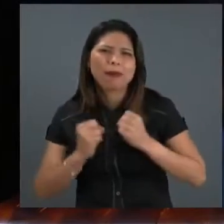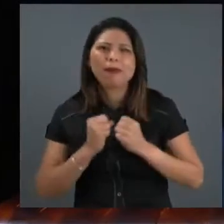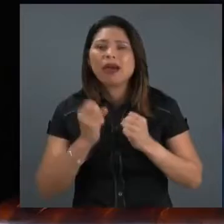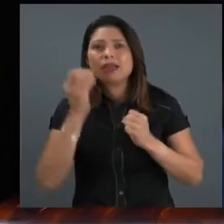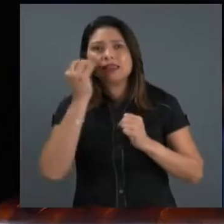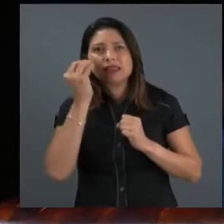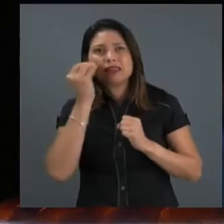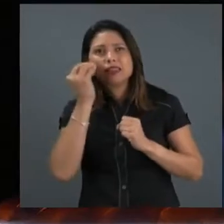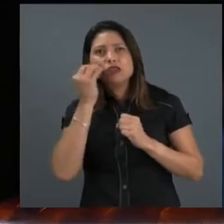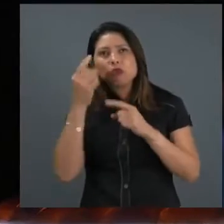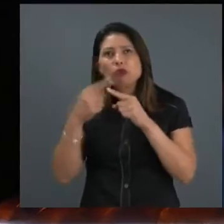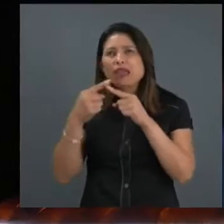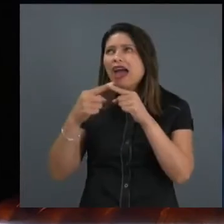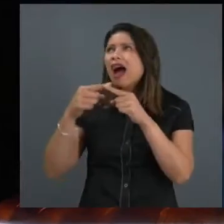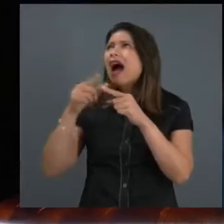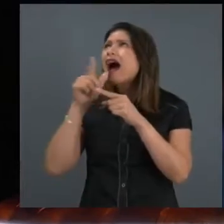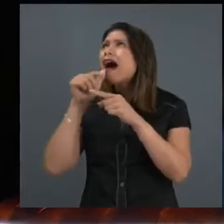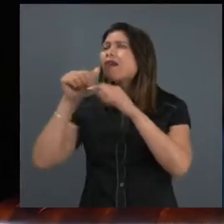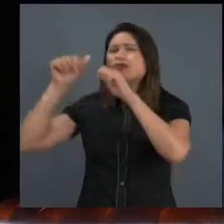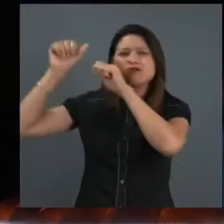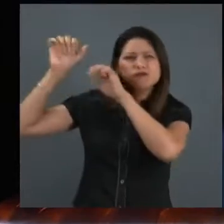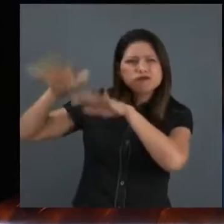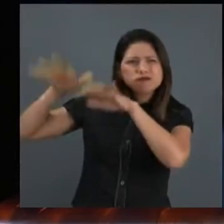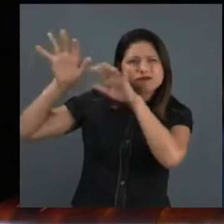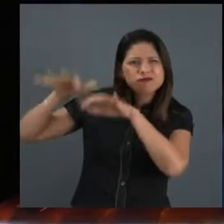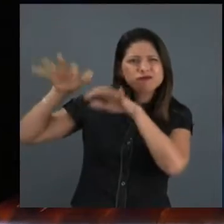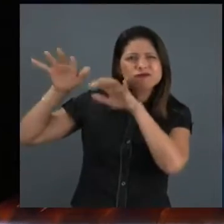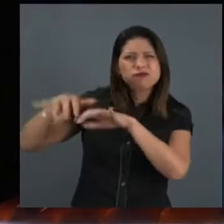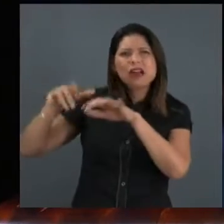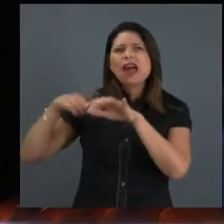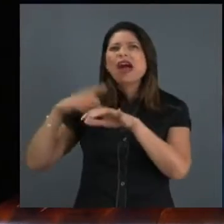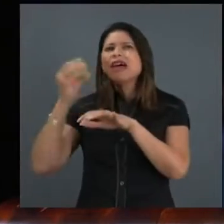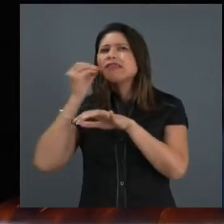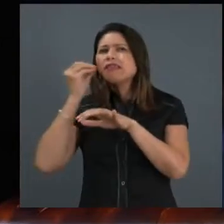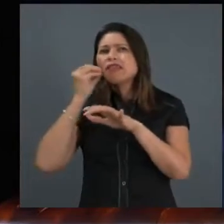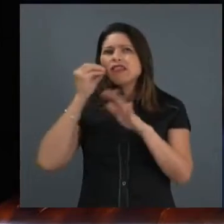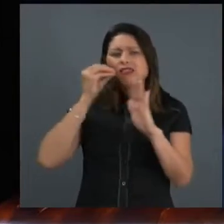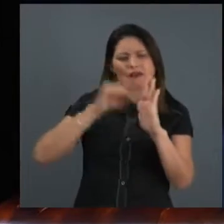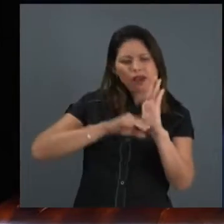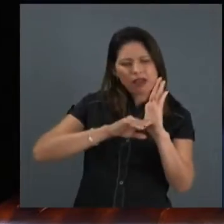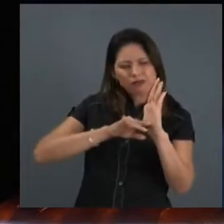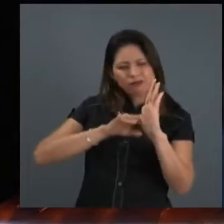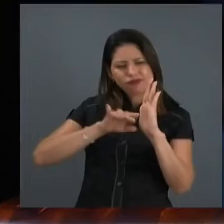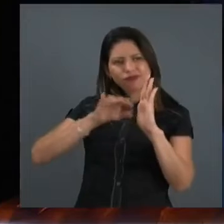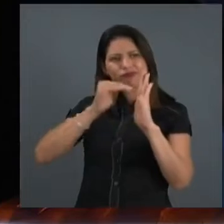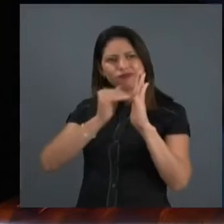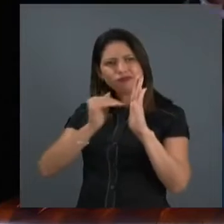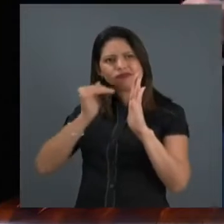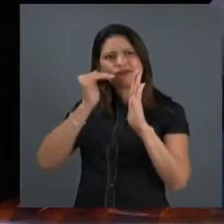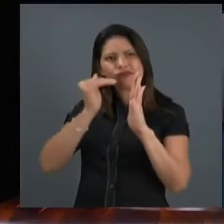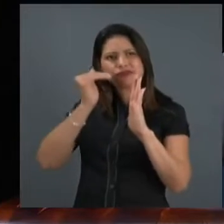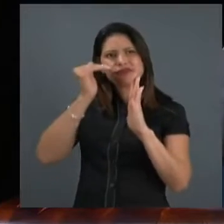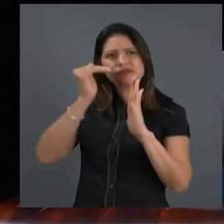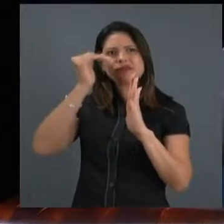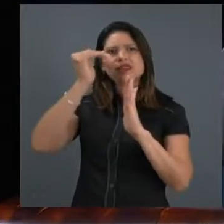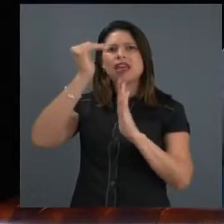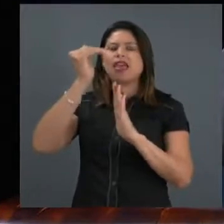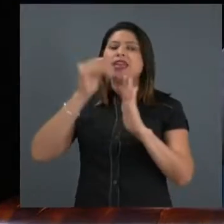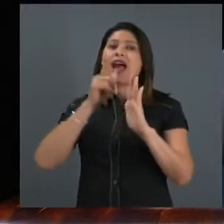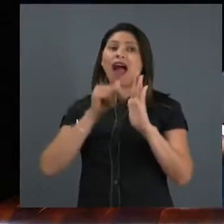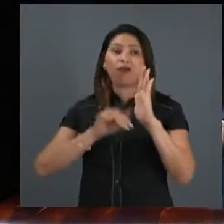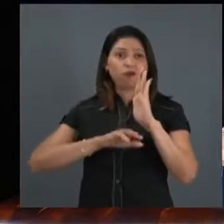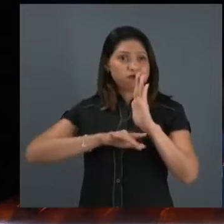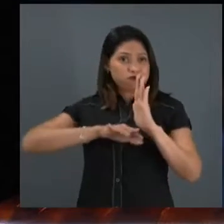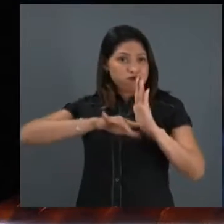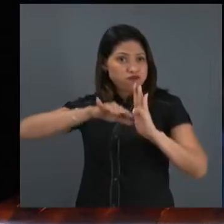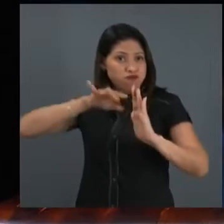outros tantos não querem abandonar a casa, vão para o 2º andar e a água só vai subindo silenciosamente.